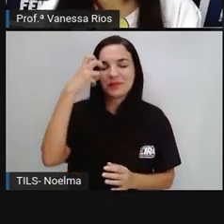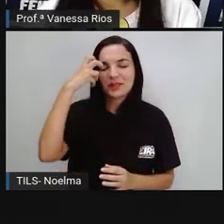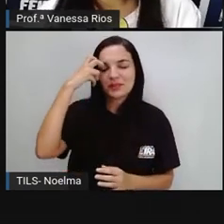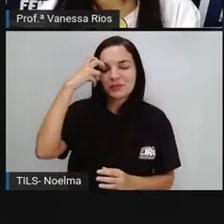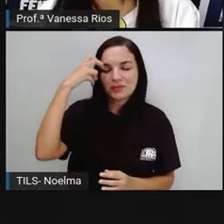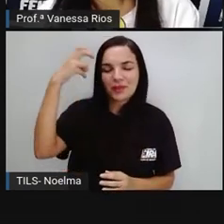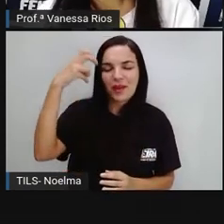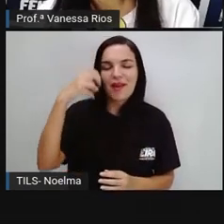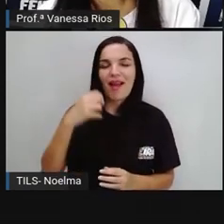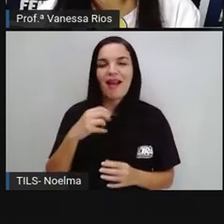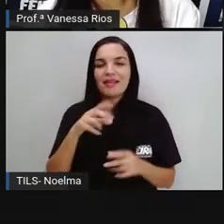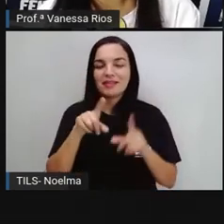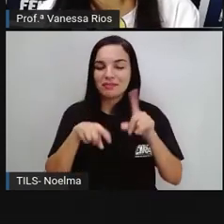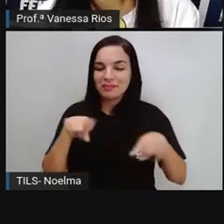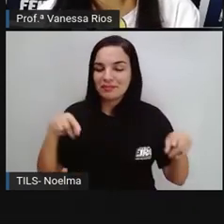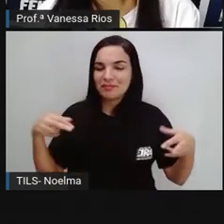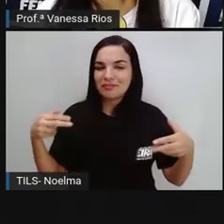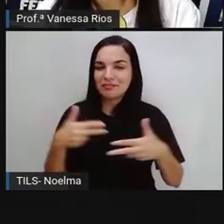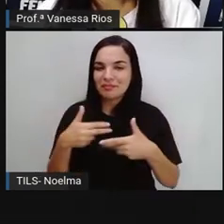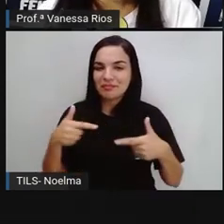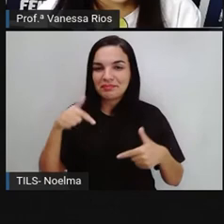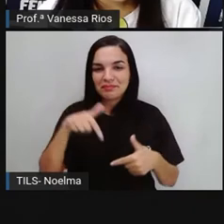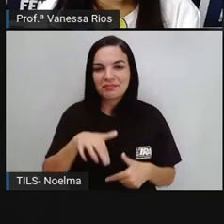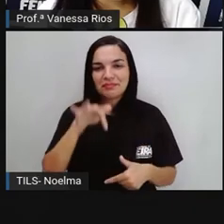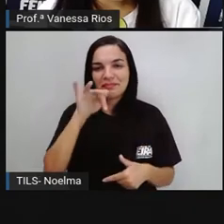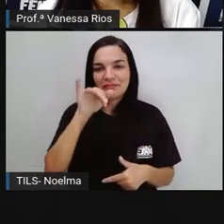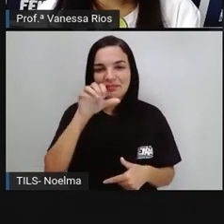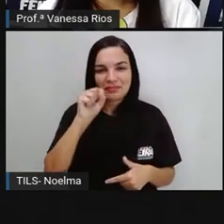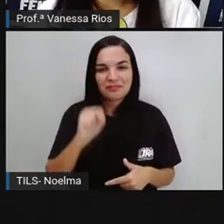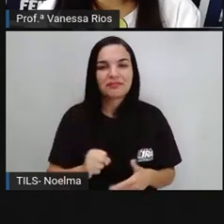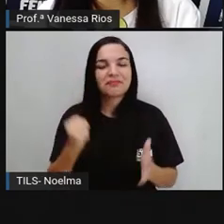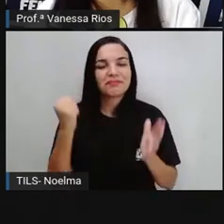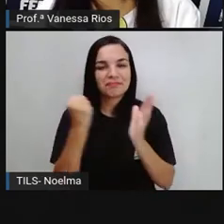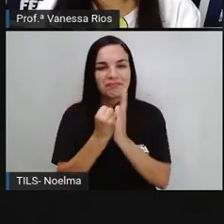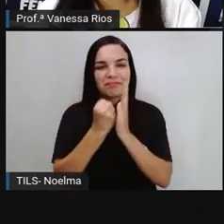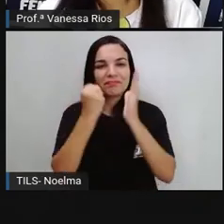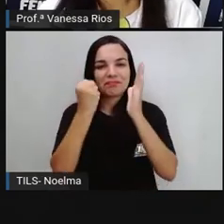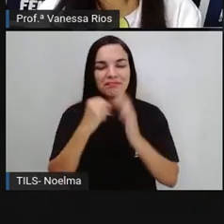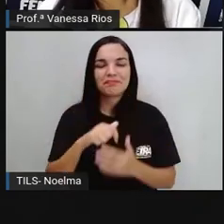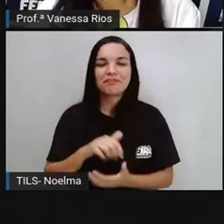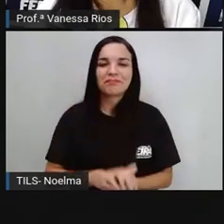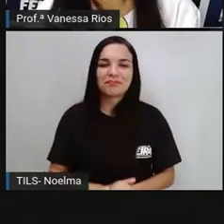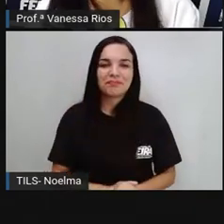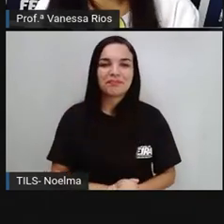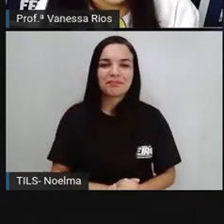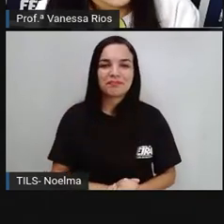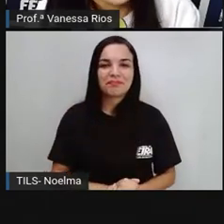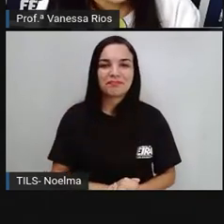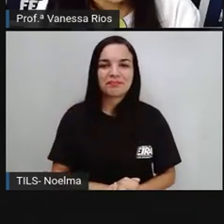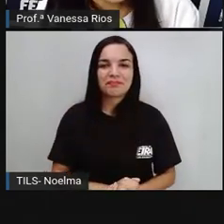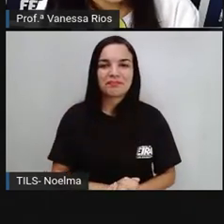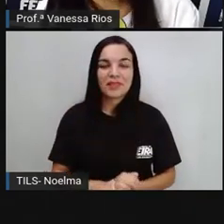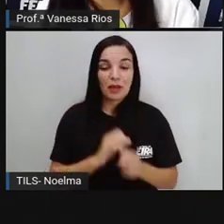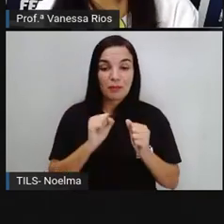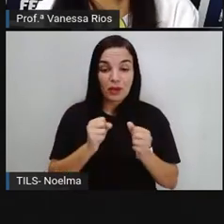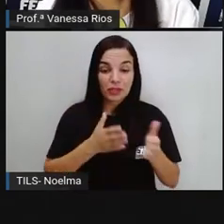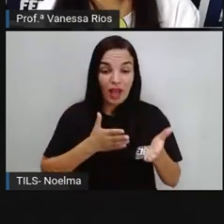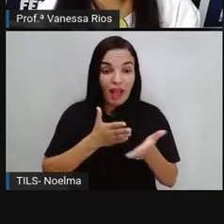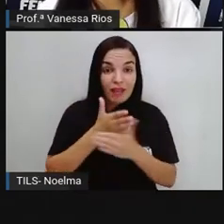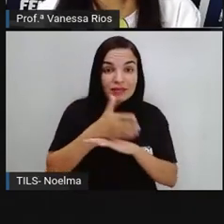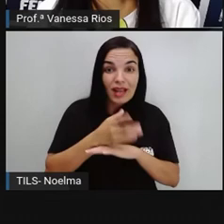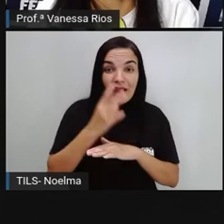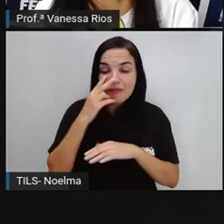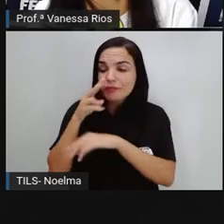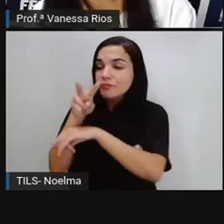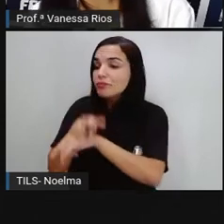Materiais e imateriais aí dentro do seu do seu dia a dia ali, daquilo que a gente pode entrar dentro do Mercado